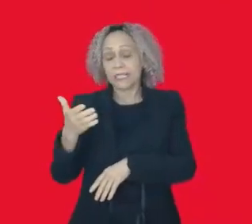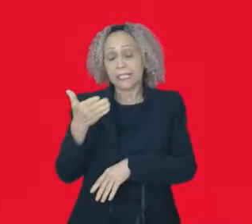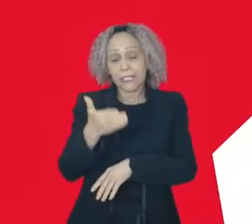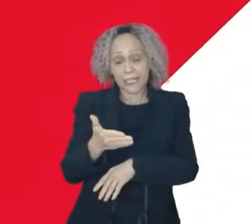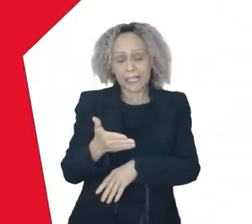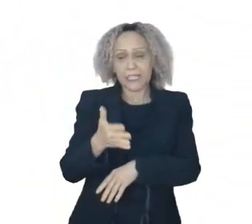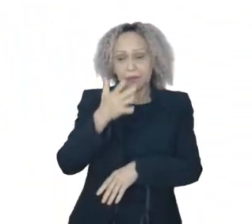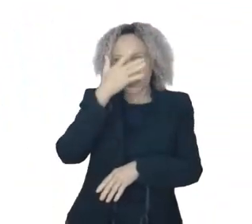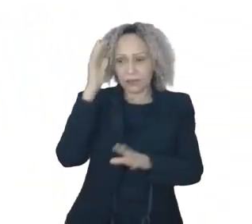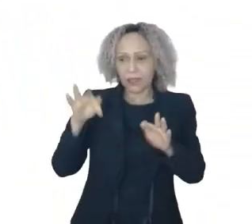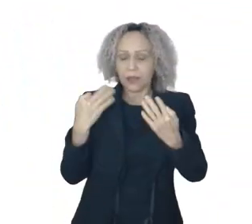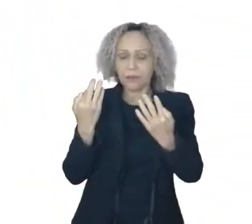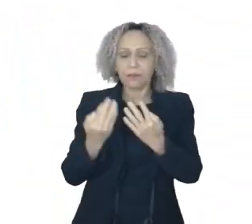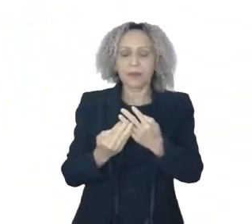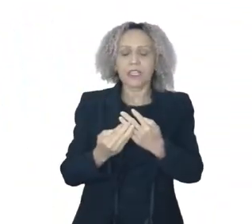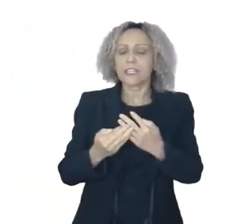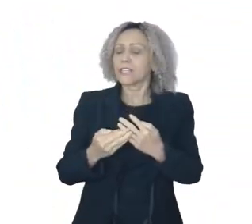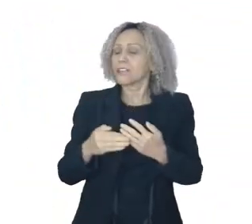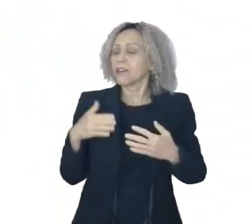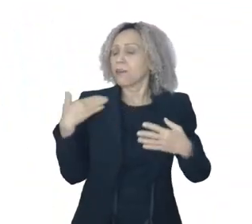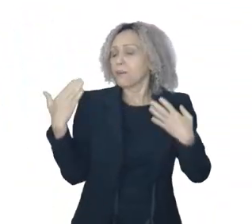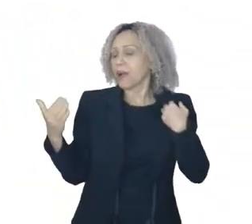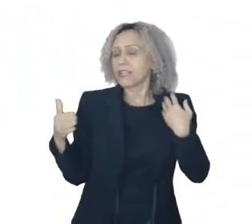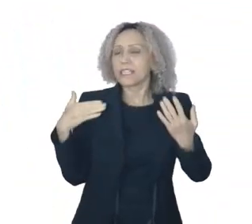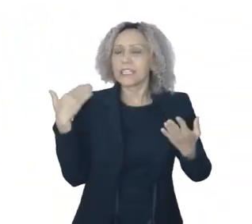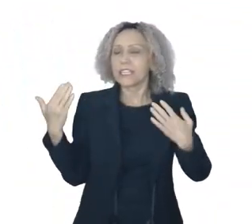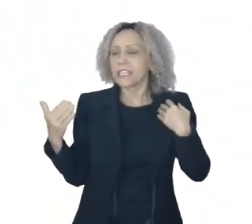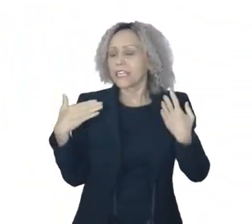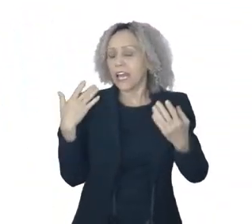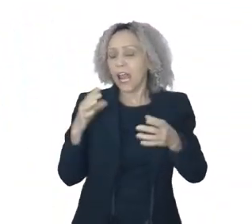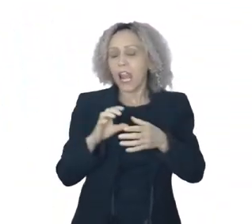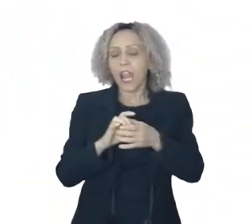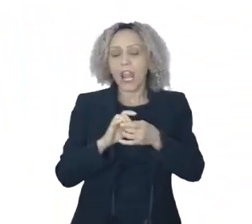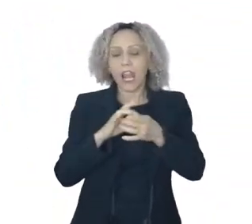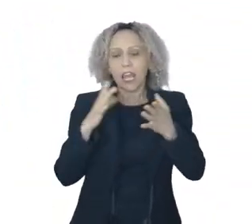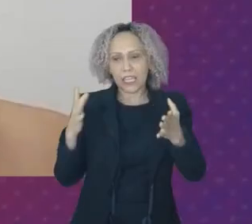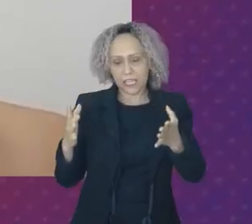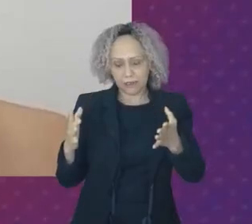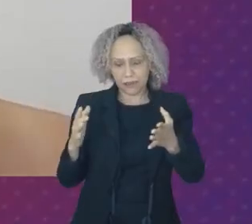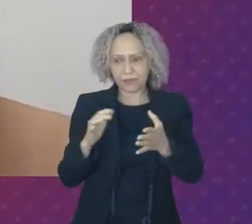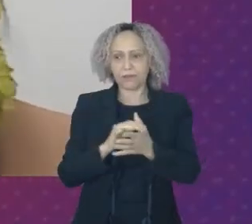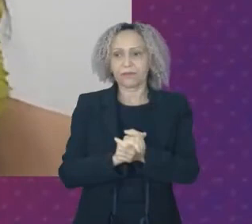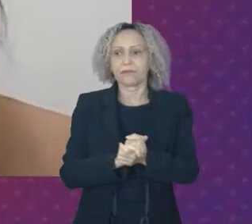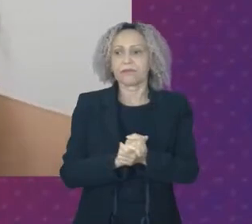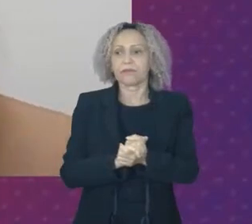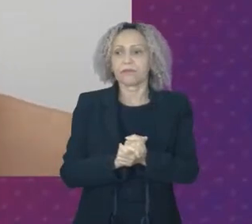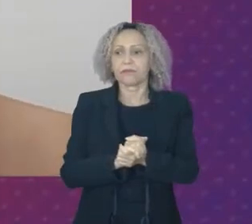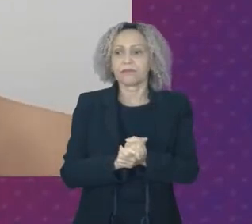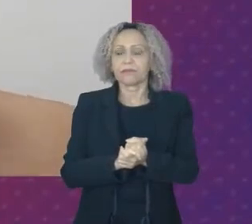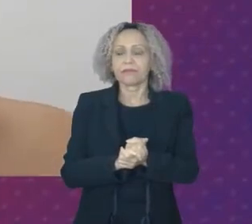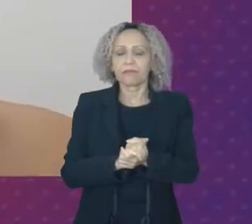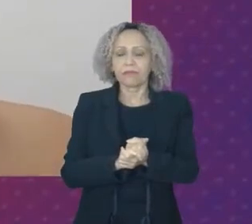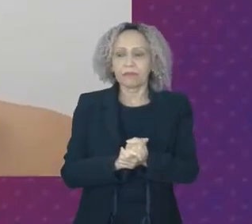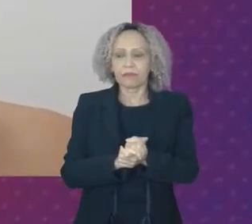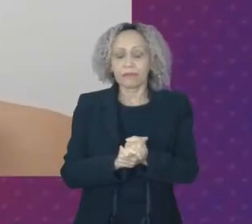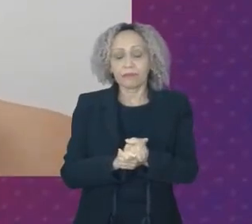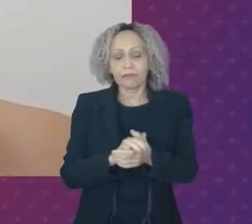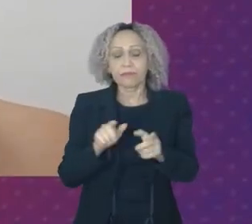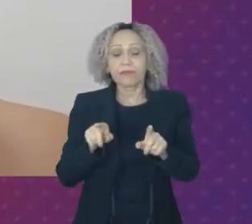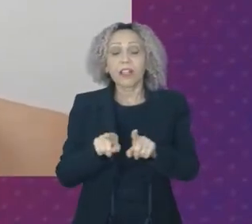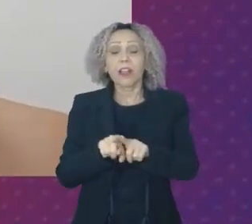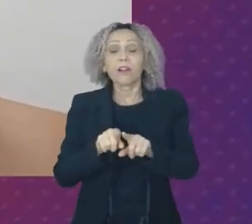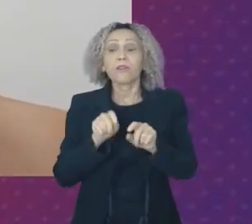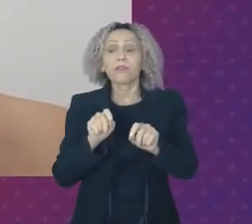para as famílias paulistanas. Então, isso foi uma ideia inovadora, foi a lógica de uma criação de